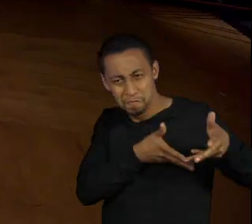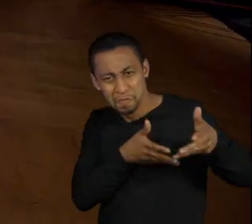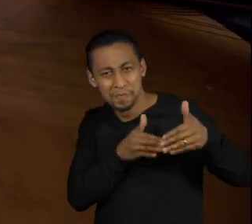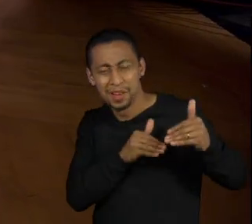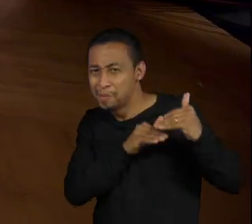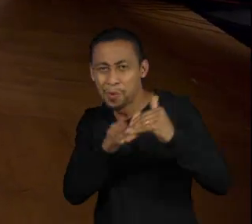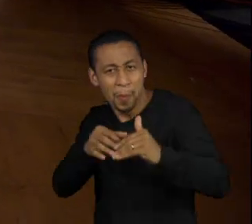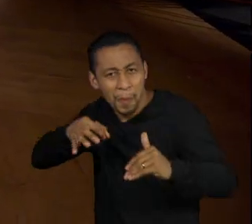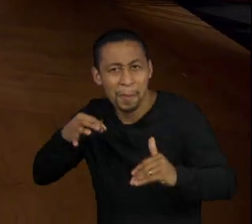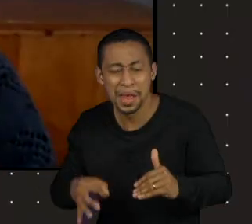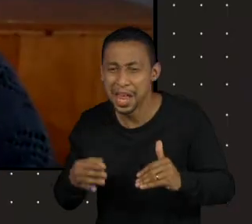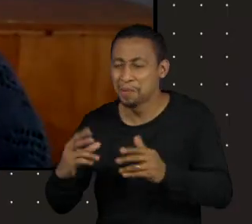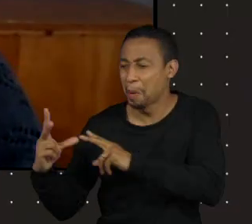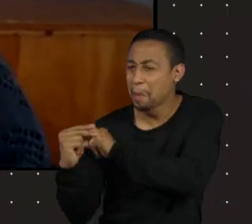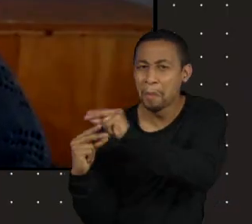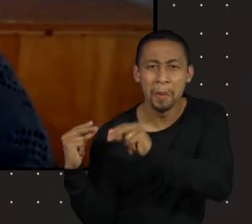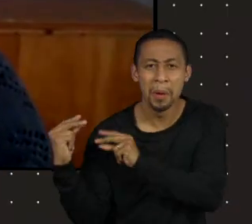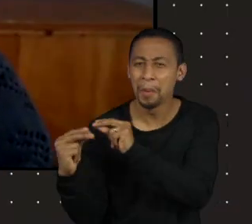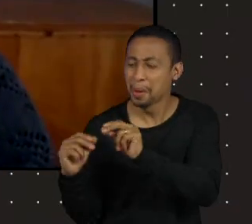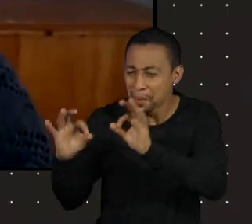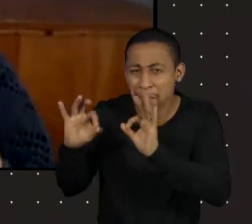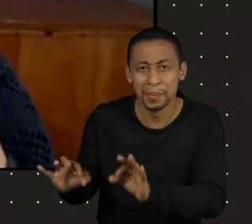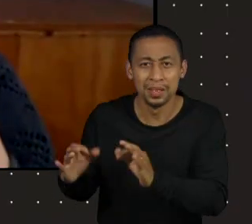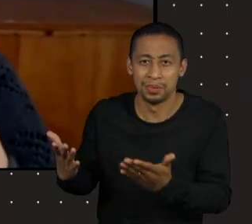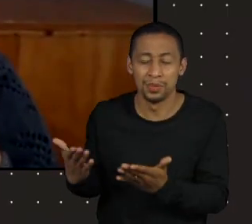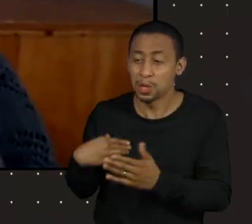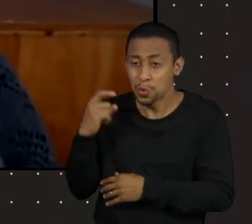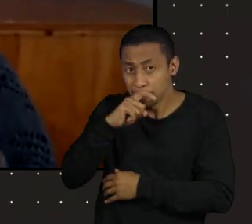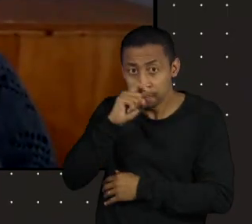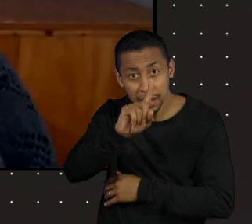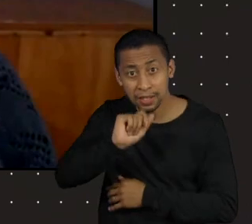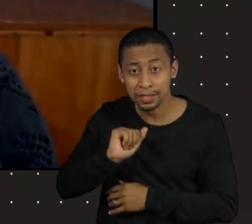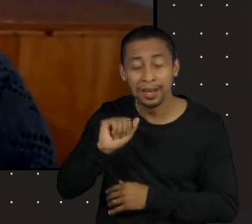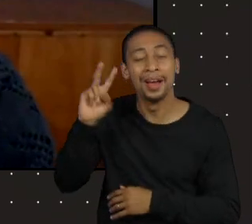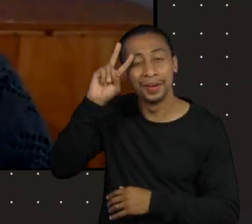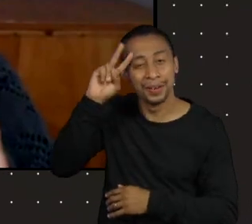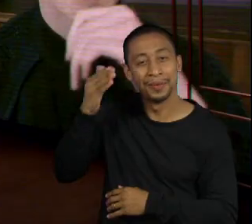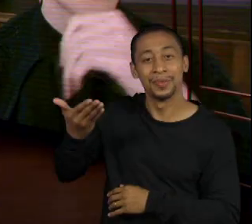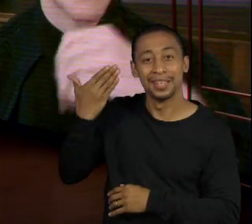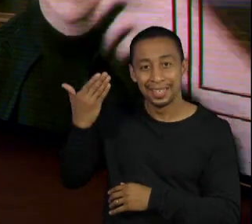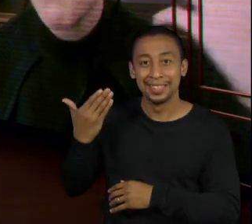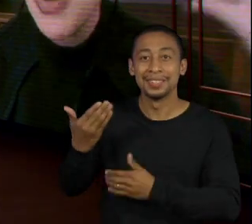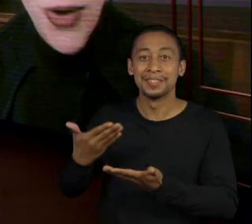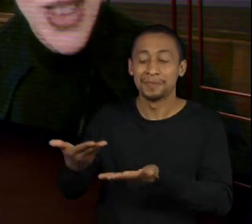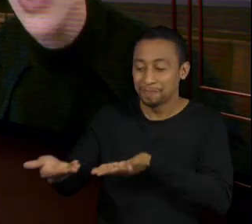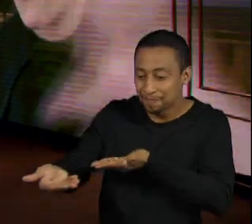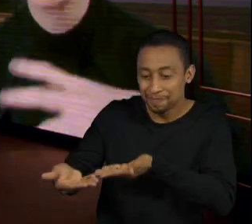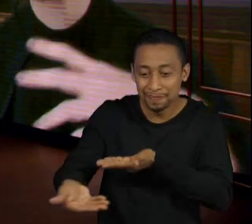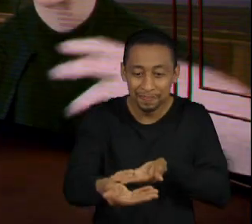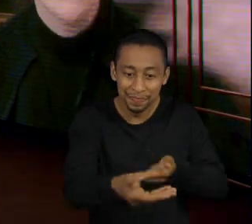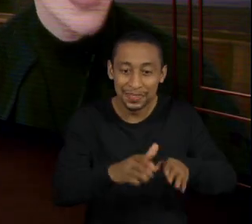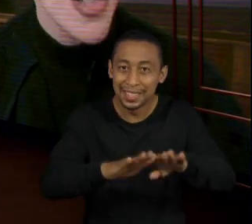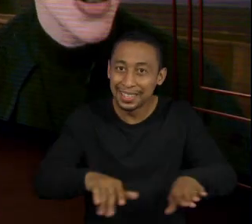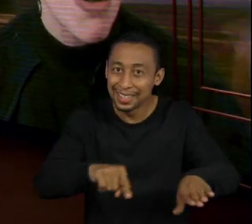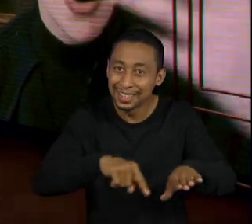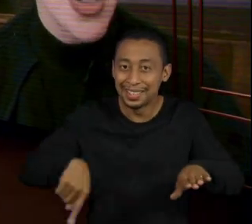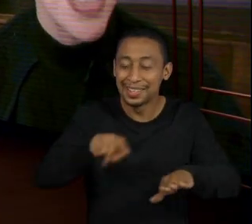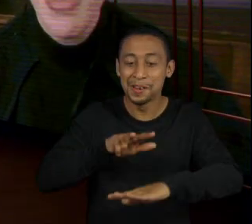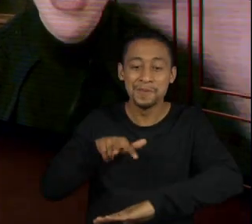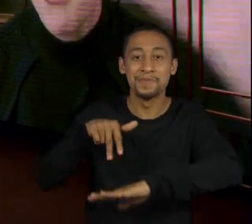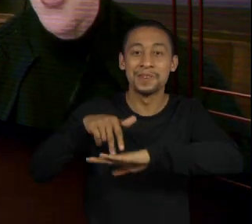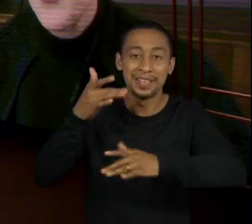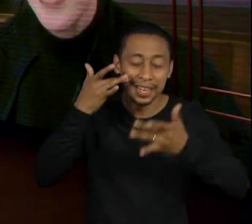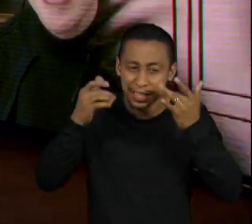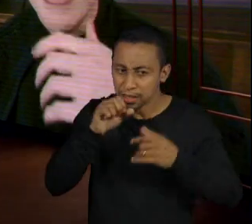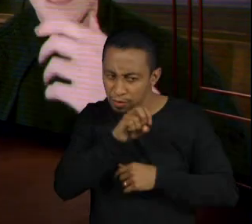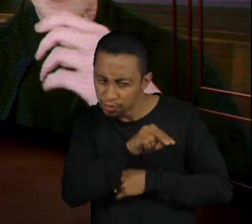começam a conversar, então eu lembro muito desses episódios de fazer teatro infantil e de ter, às vezes, uma plateia muito ruidosa, se as crianças não estavam